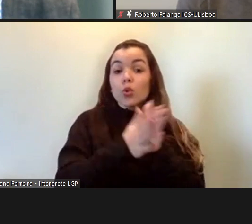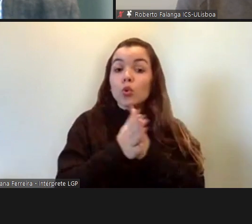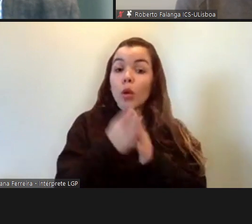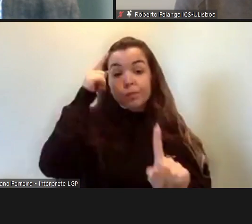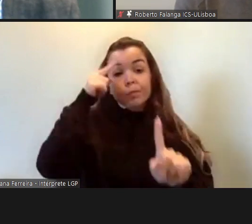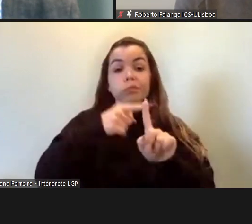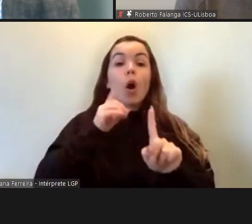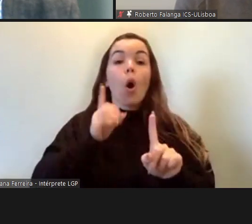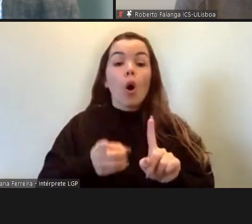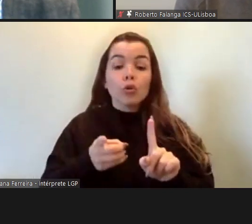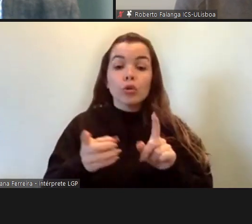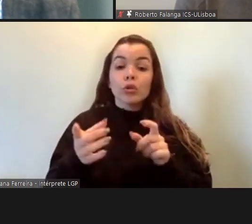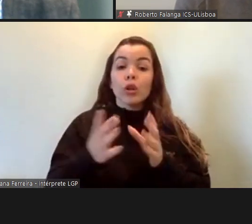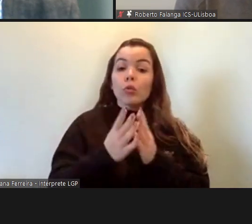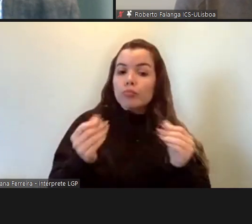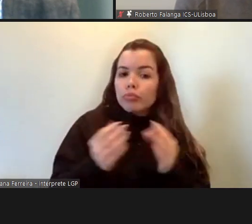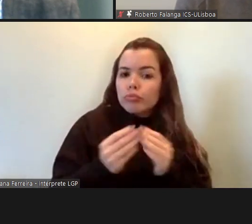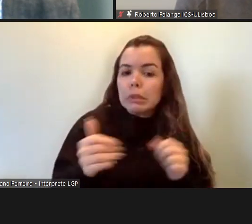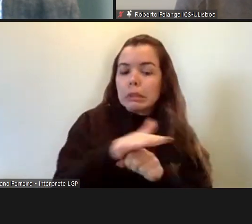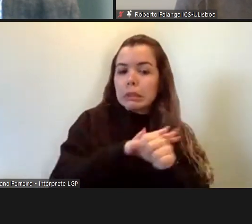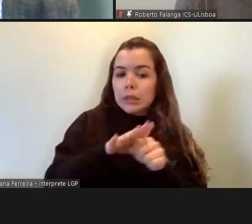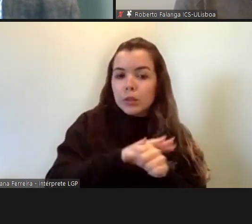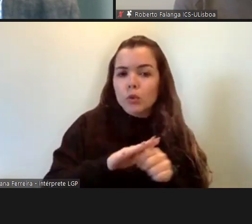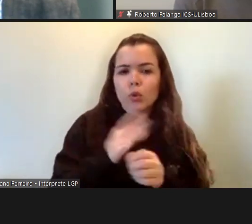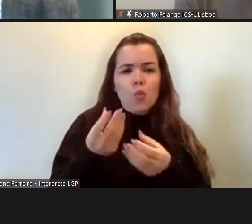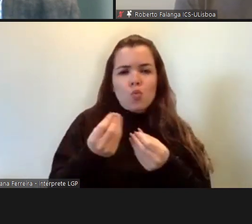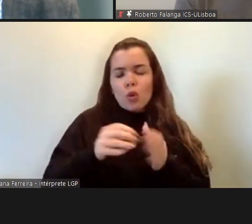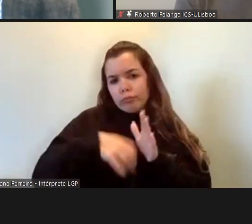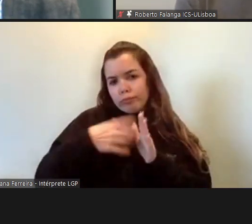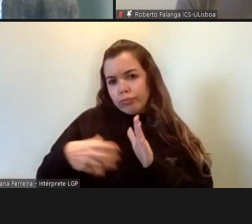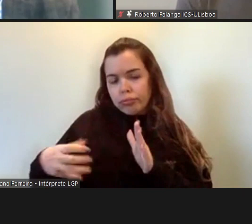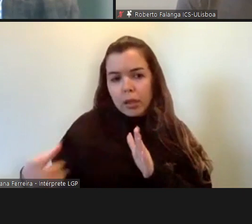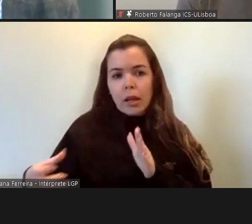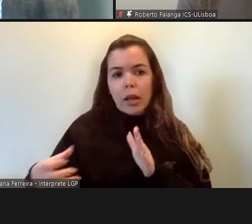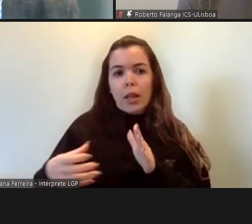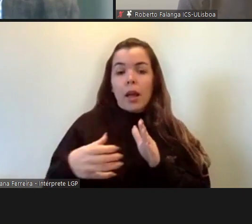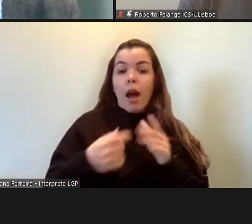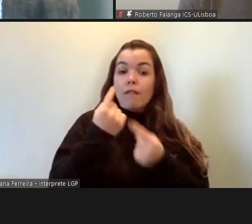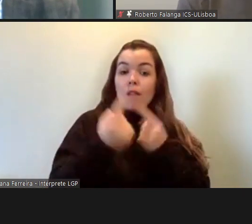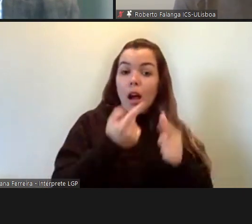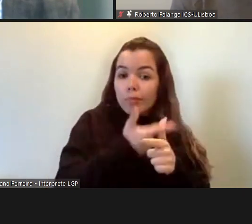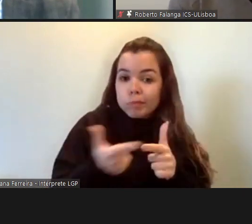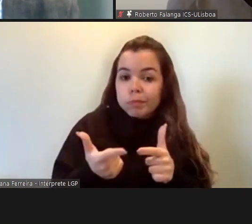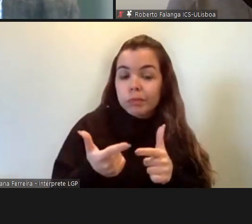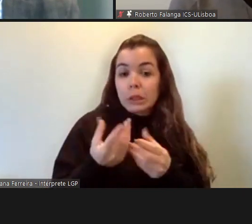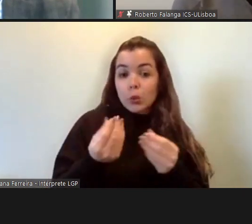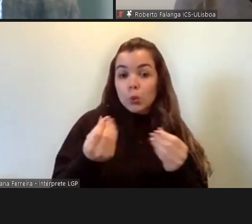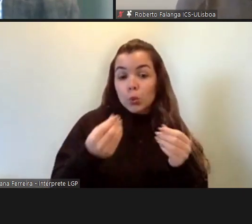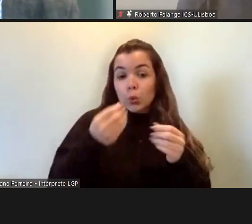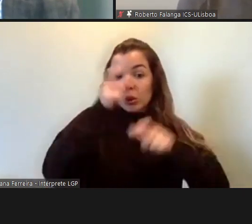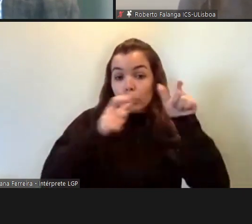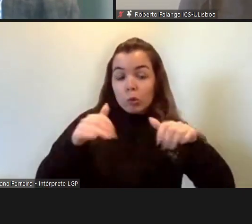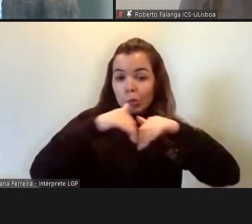resolver questões muito espinhosas e que dividiam muito a população, como por exemplo